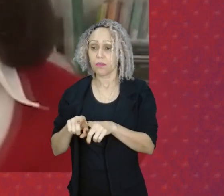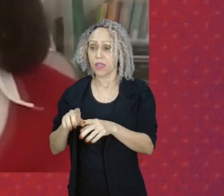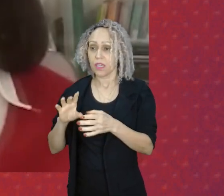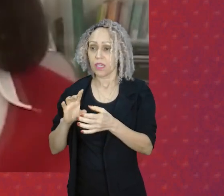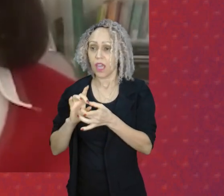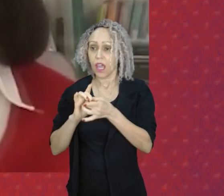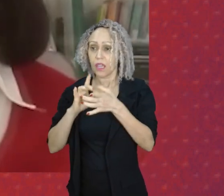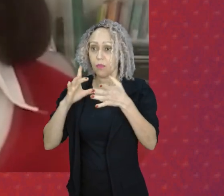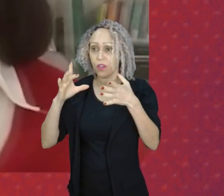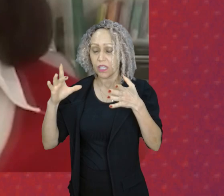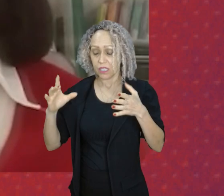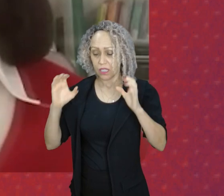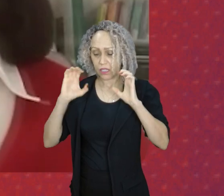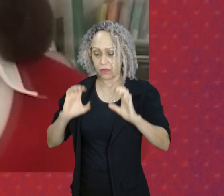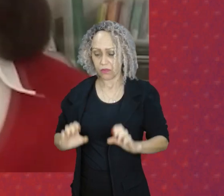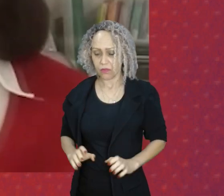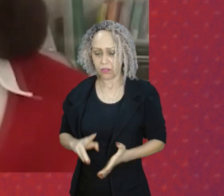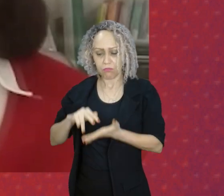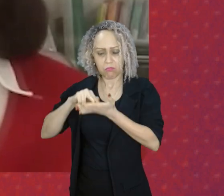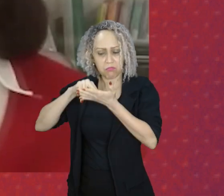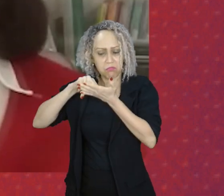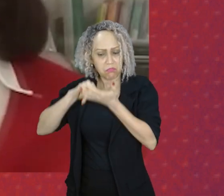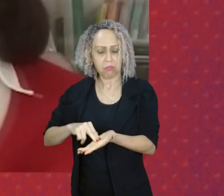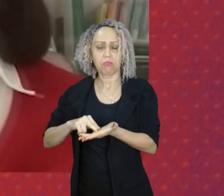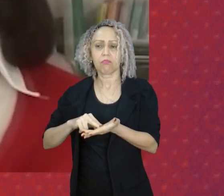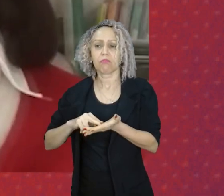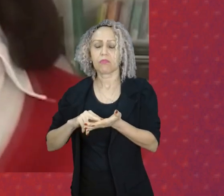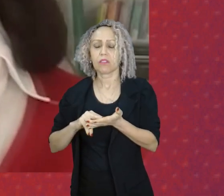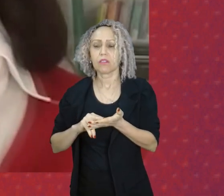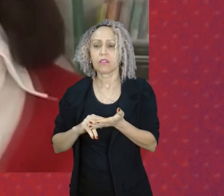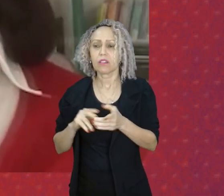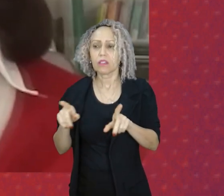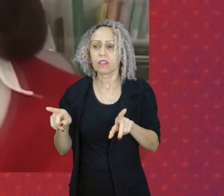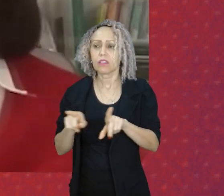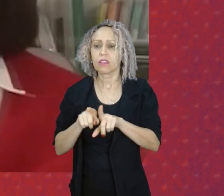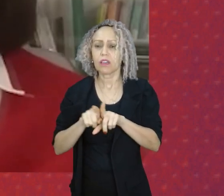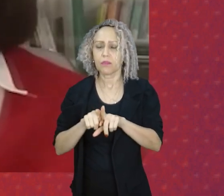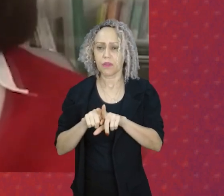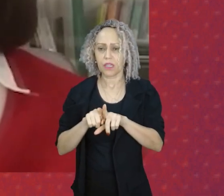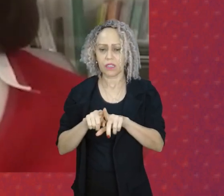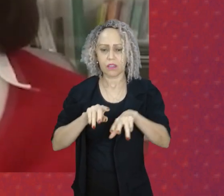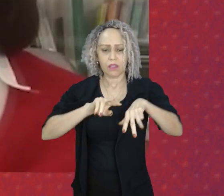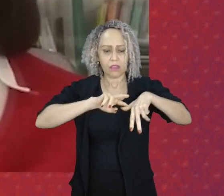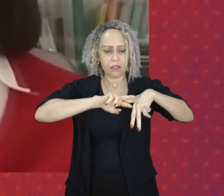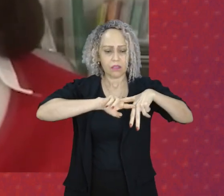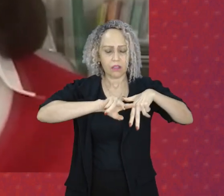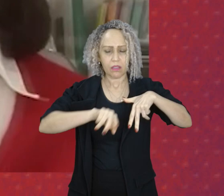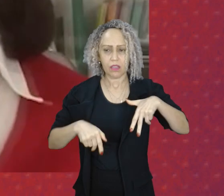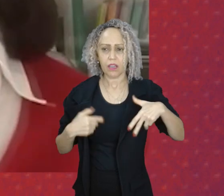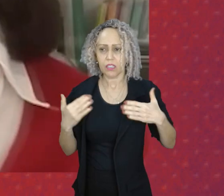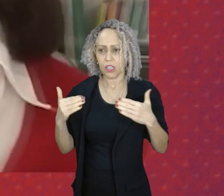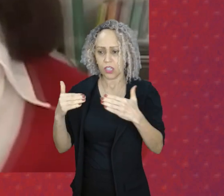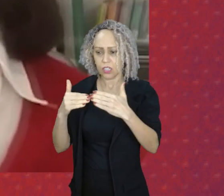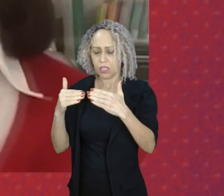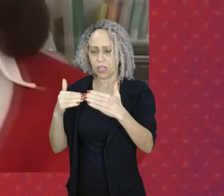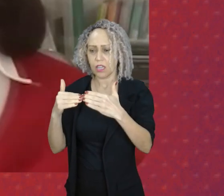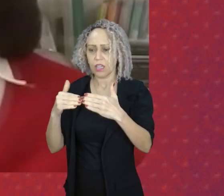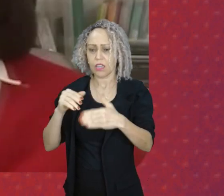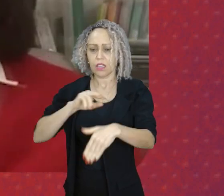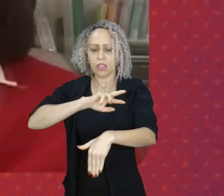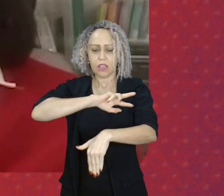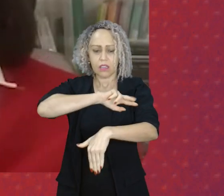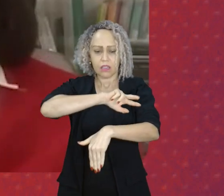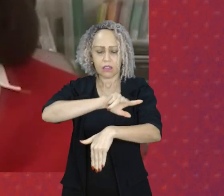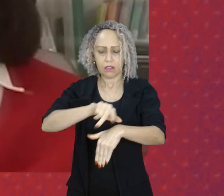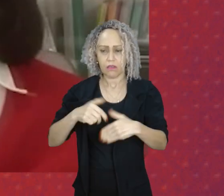democracia e da cidadania, e da igualdade de gênero, da igualdade racial,